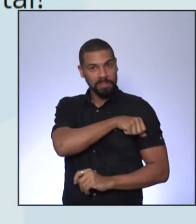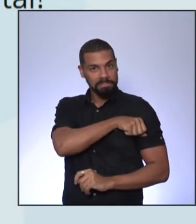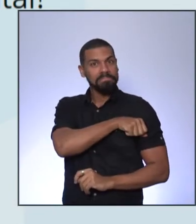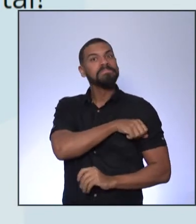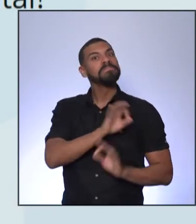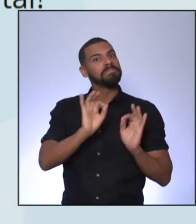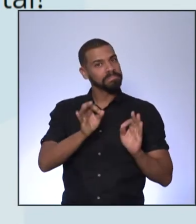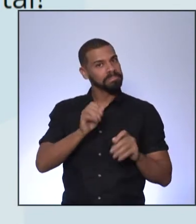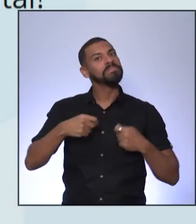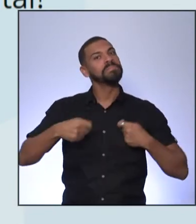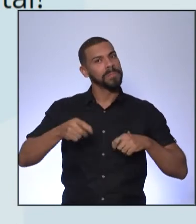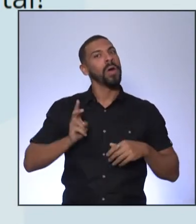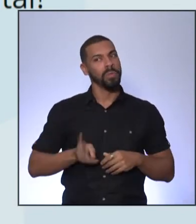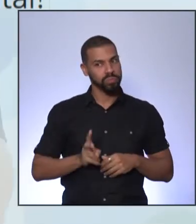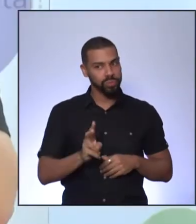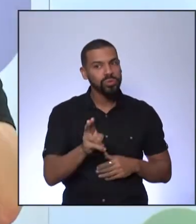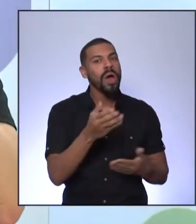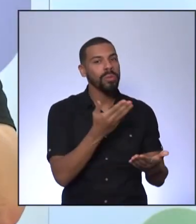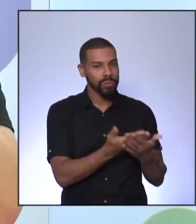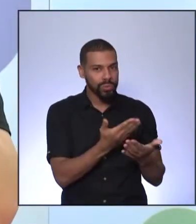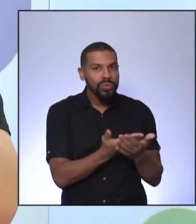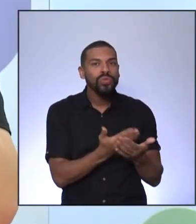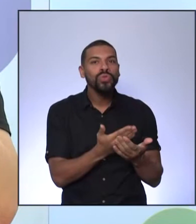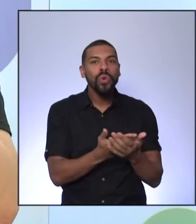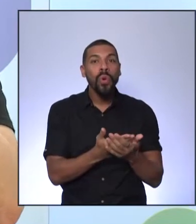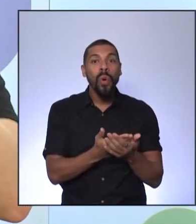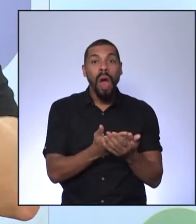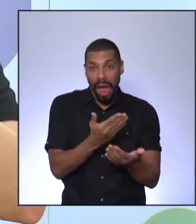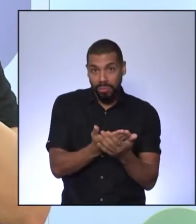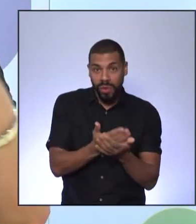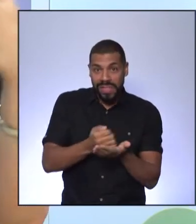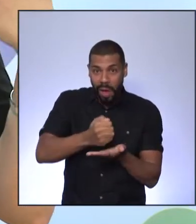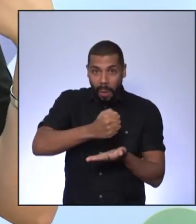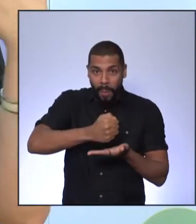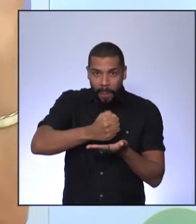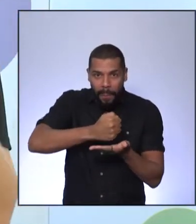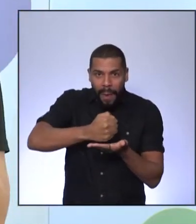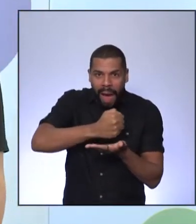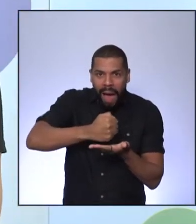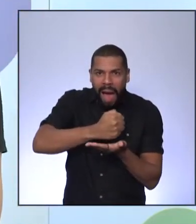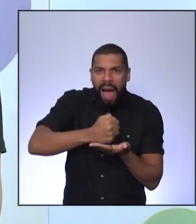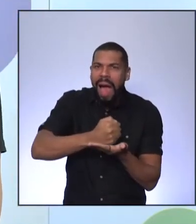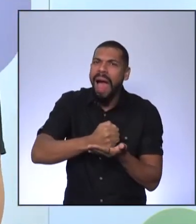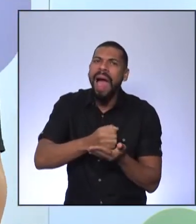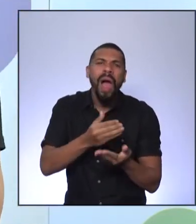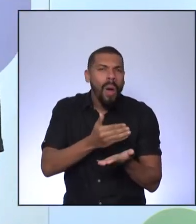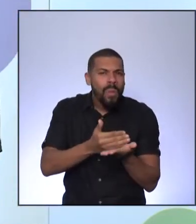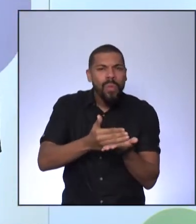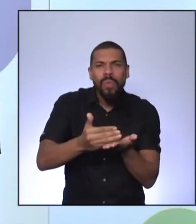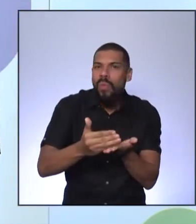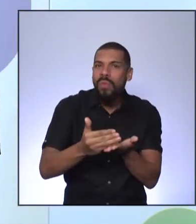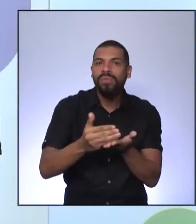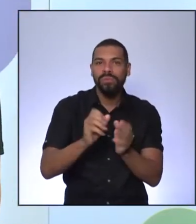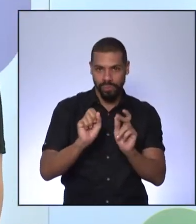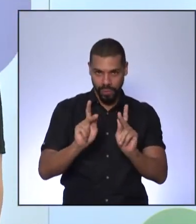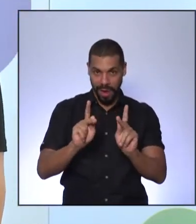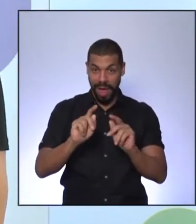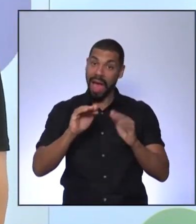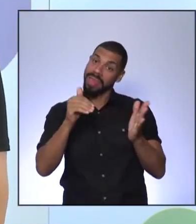necessário continuar os estudos, porque a educação básica, como a gente sabe, ela prevê a continuidade de estudos no ensino